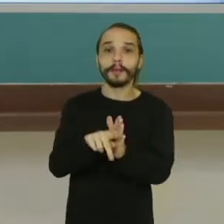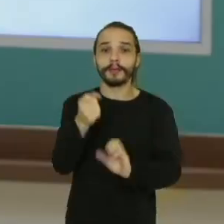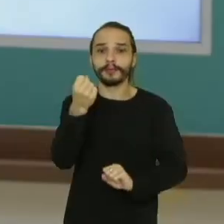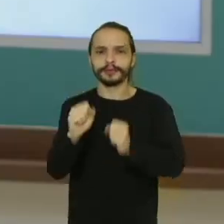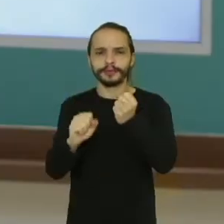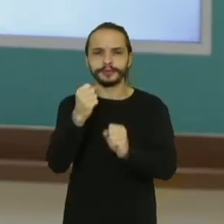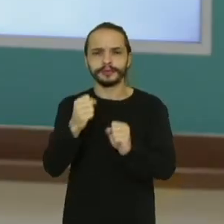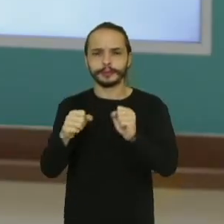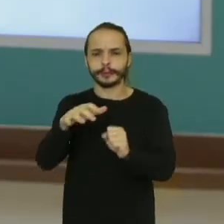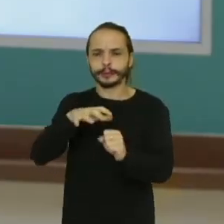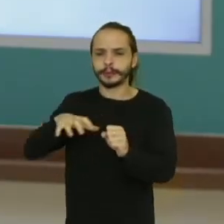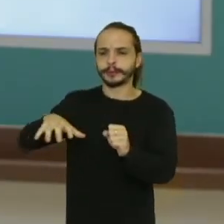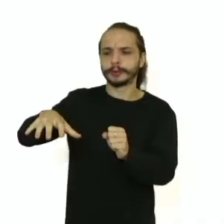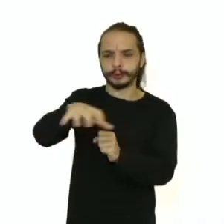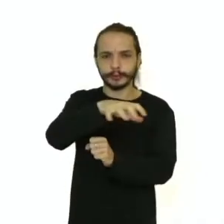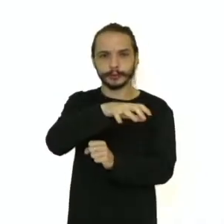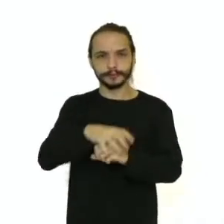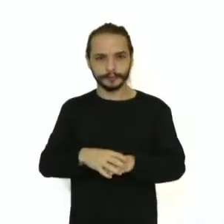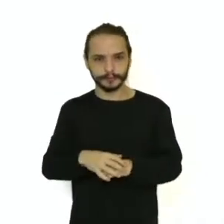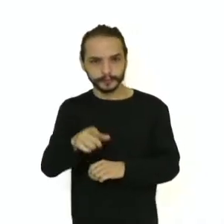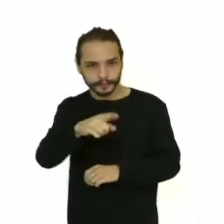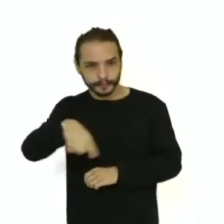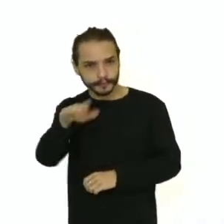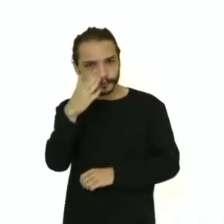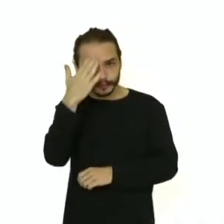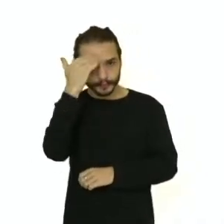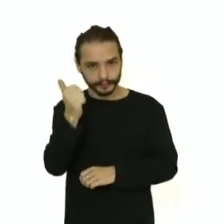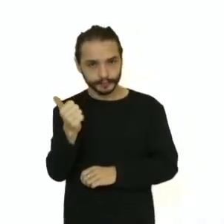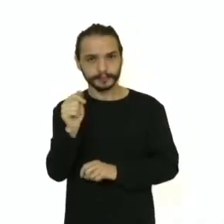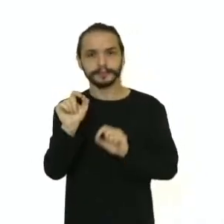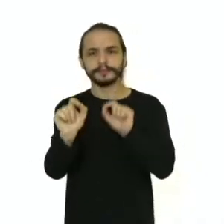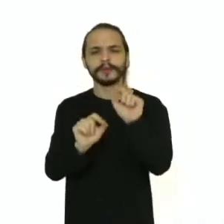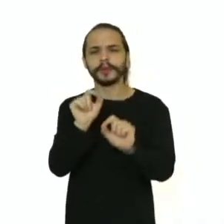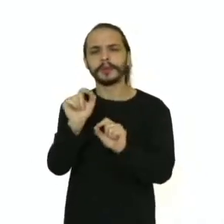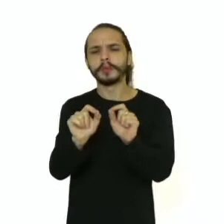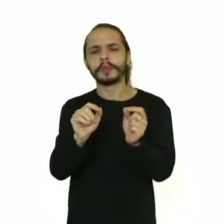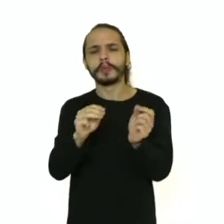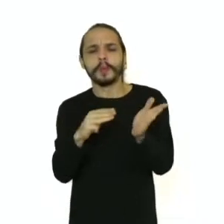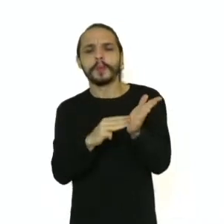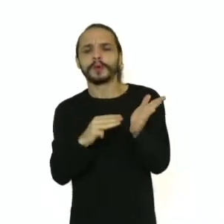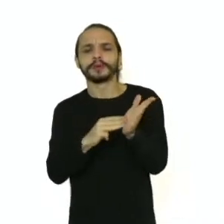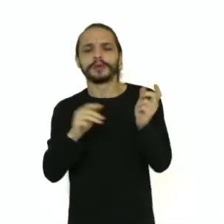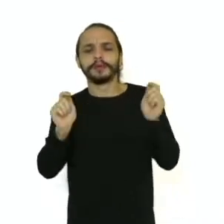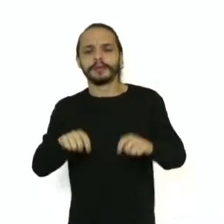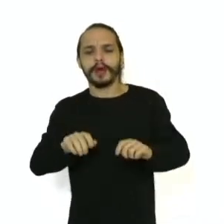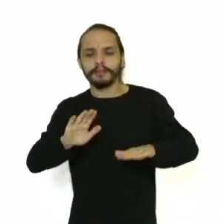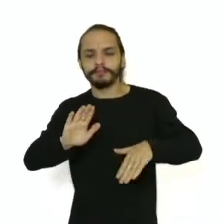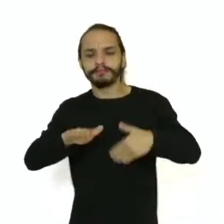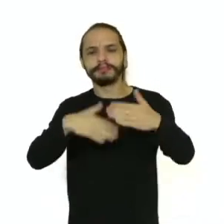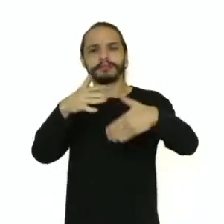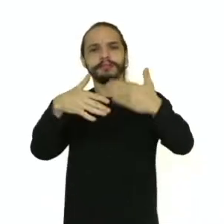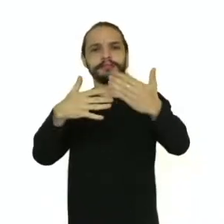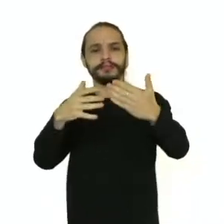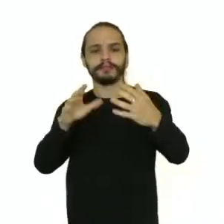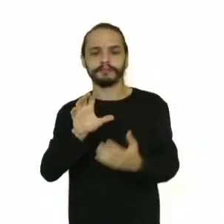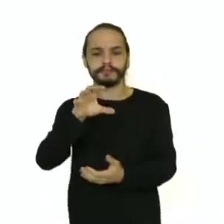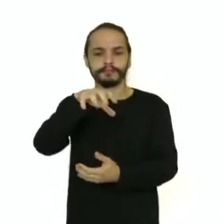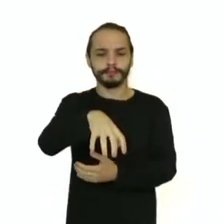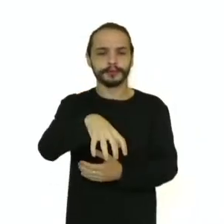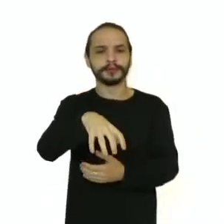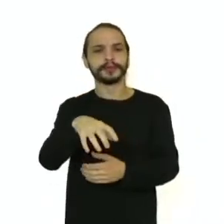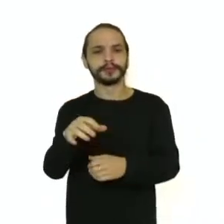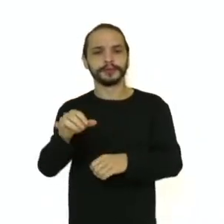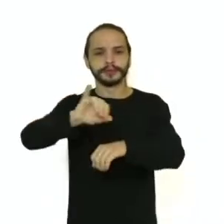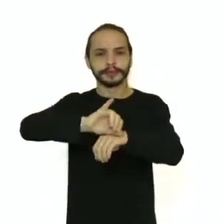Vamos lá. Então, olha só, você sabe quais os fatores que contribuem para o desenvolvimento industrial de uma região? Então,